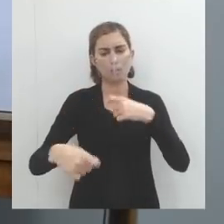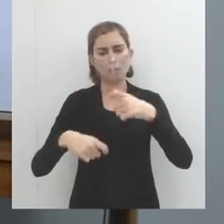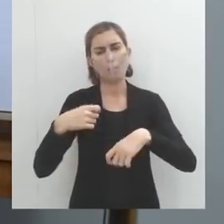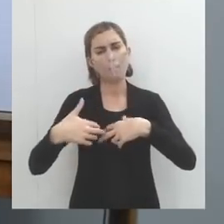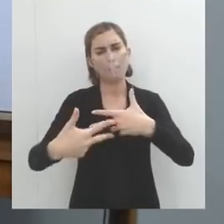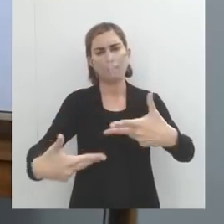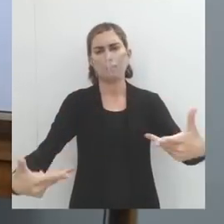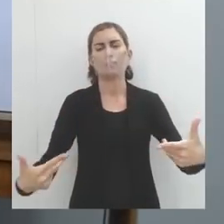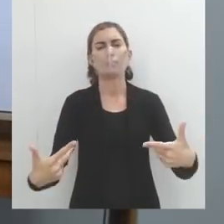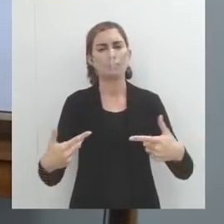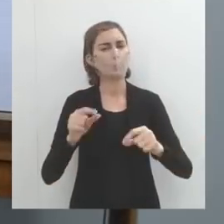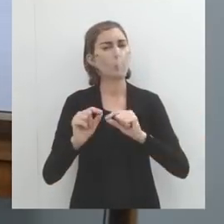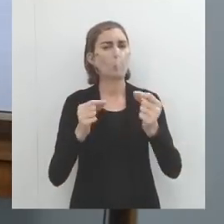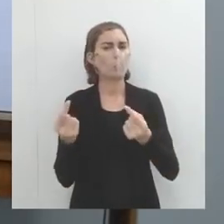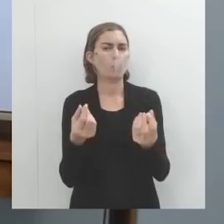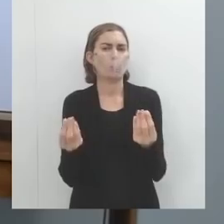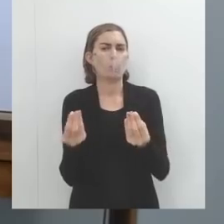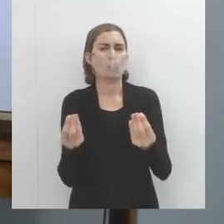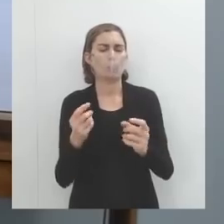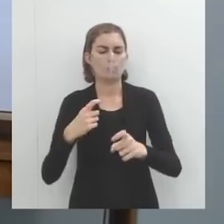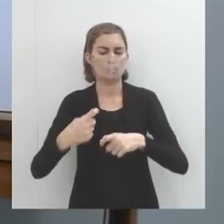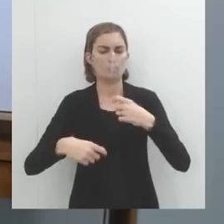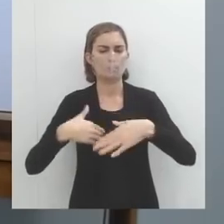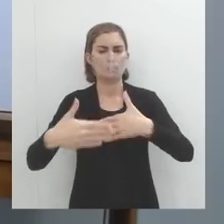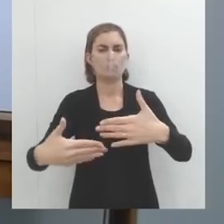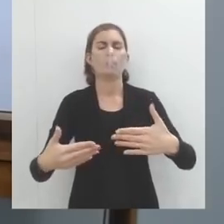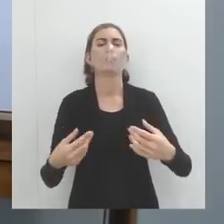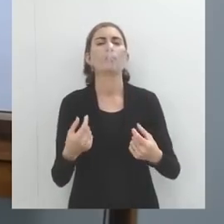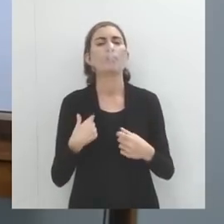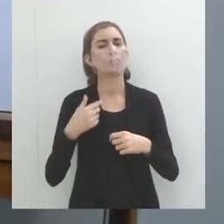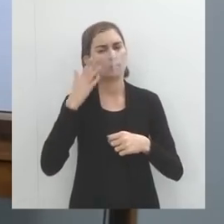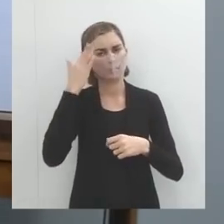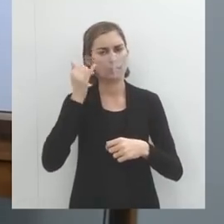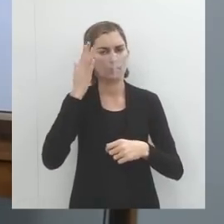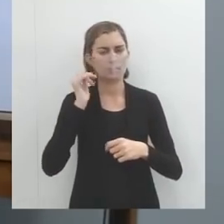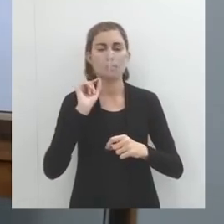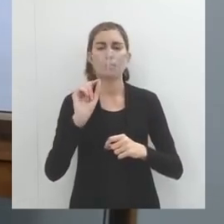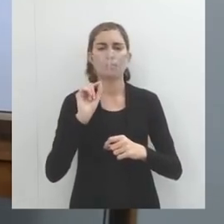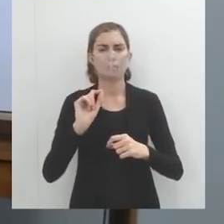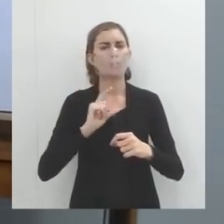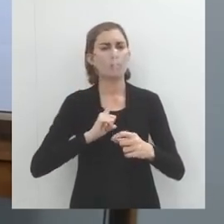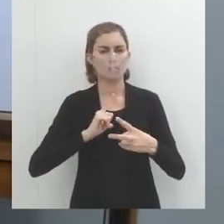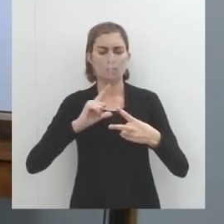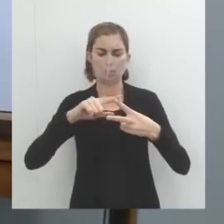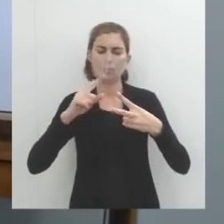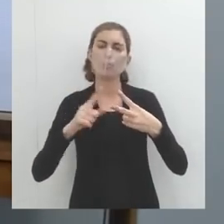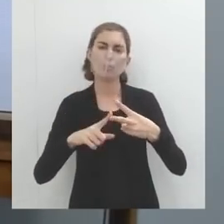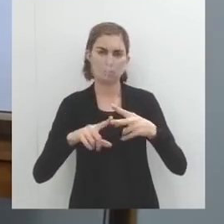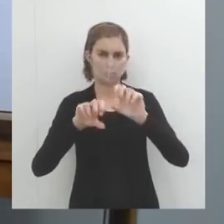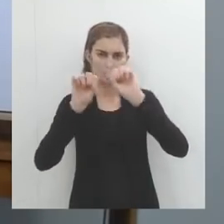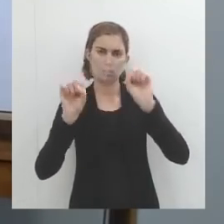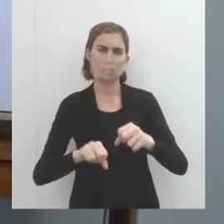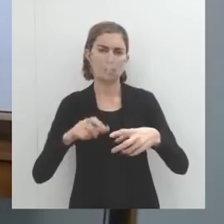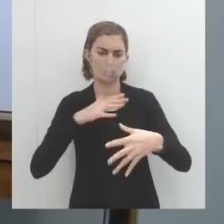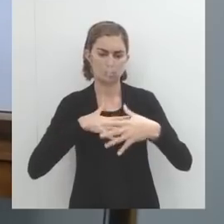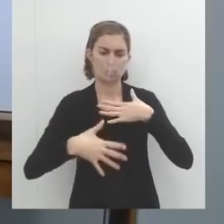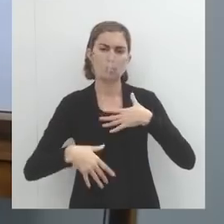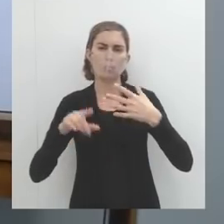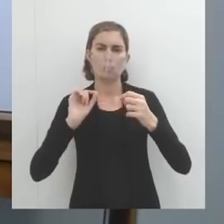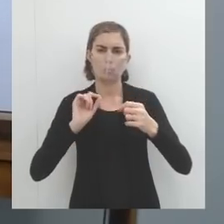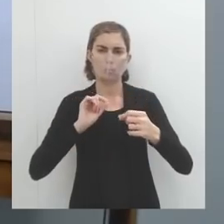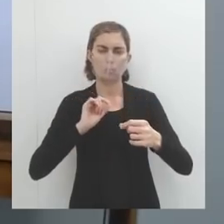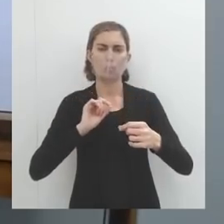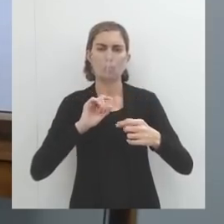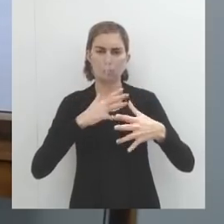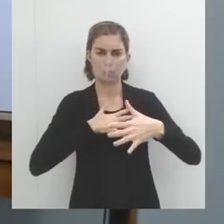reprodutores. Então assim, quando a gente trabalha com esses sistemas reprodutores, a gente sabe que a gente vai ter dois sistemas, né? A gente vai ter o danado